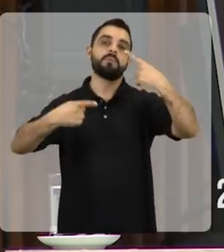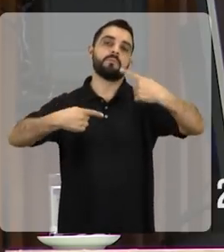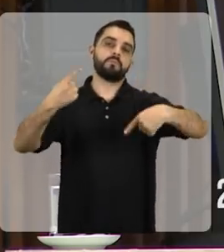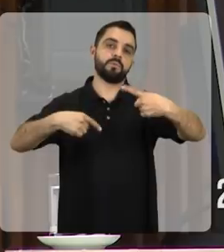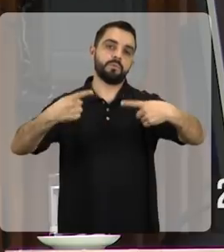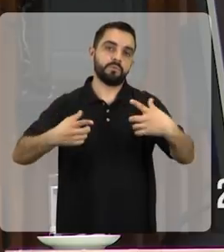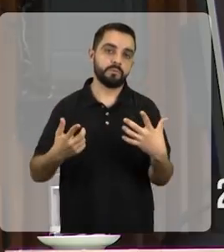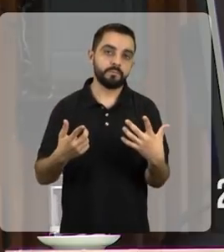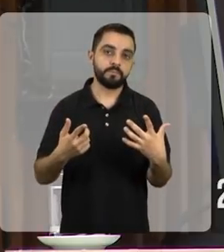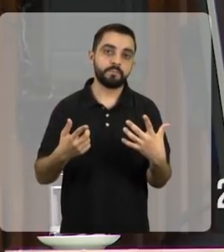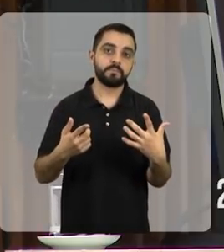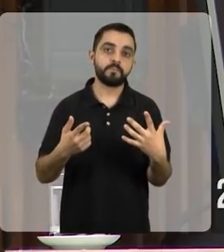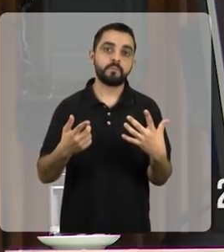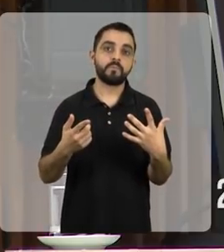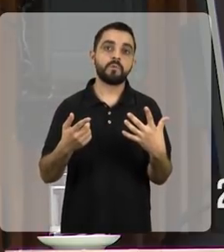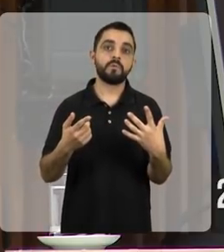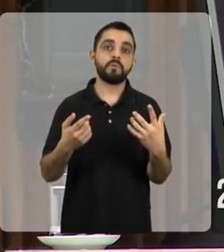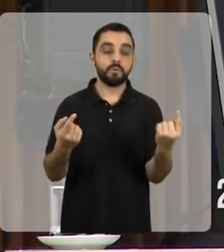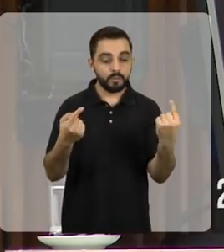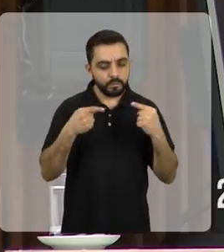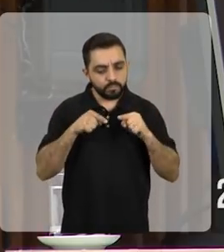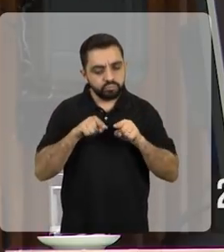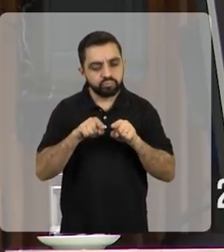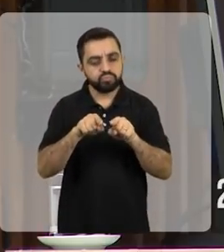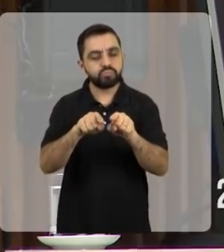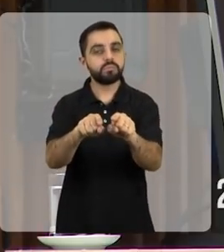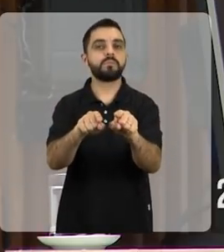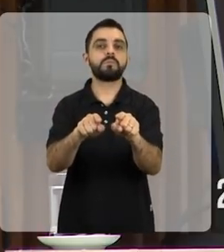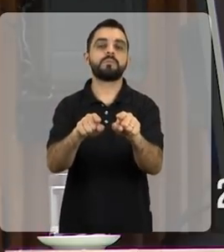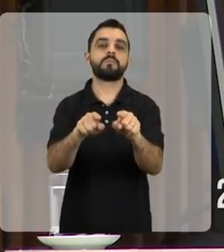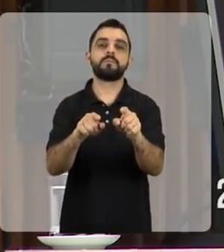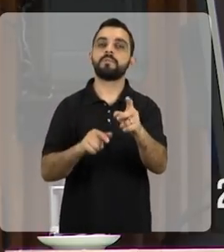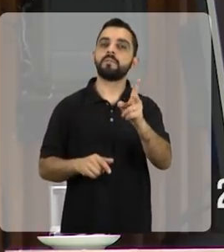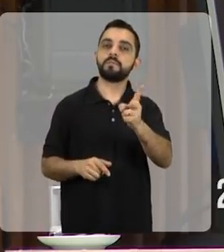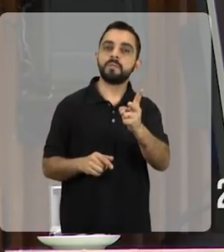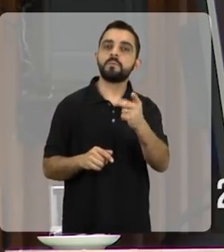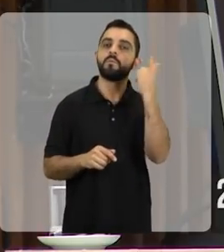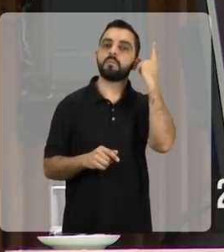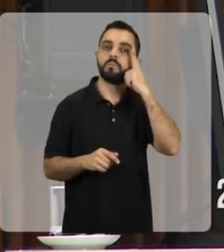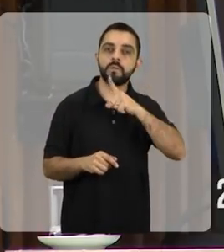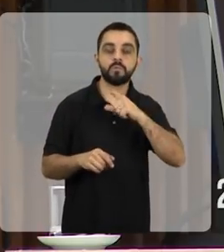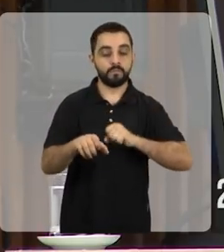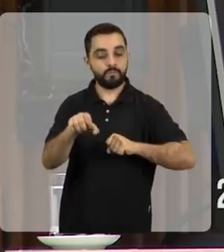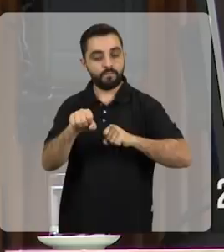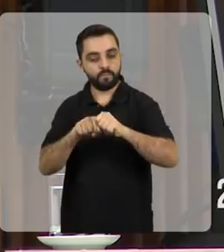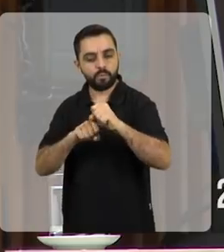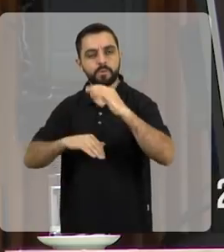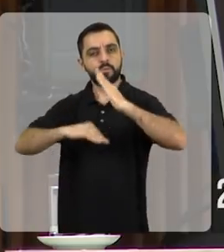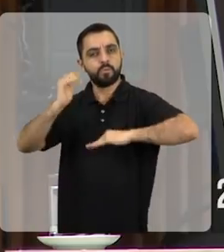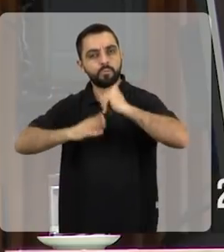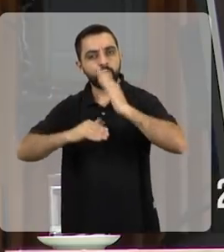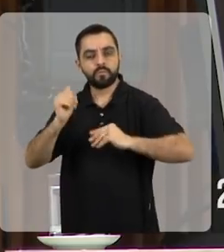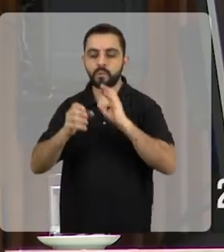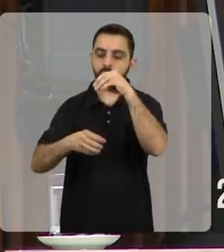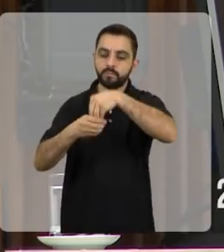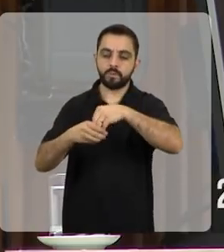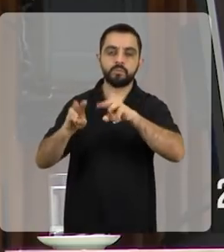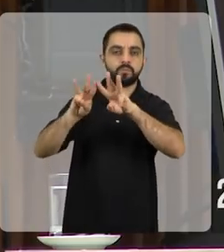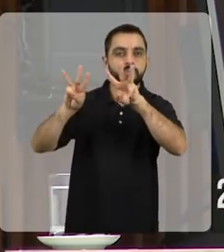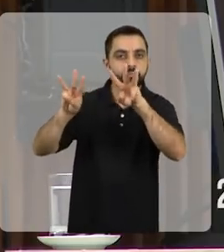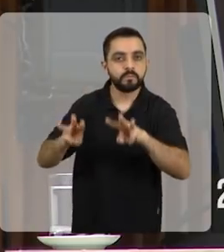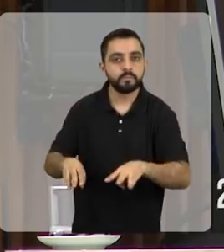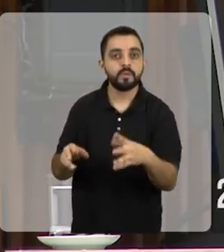são destinos que se cruzam desde então na formação de profissionais de excelência na formação